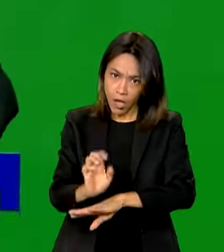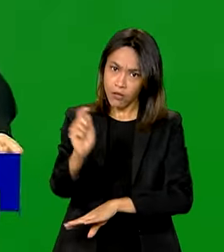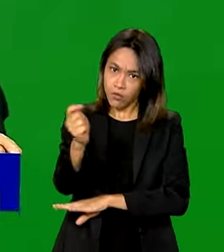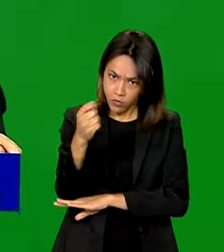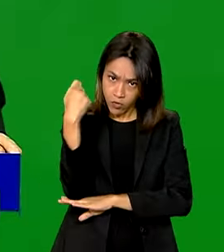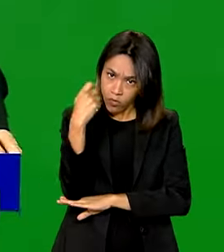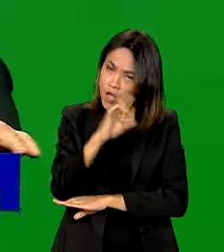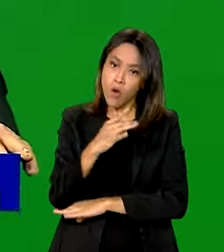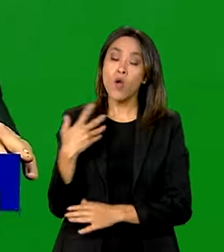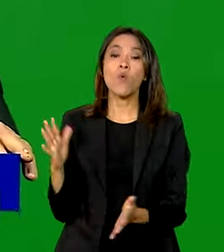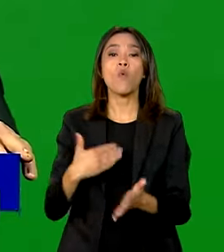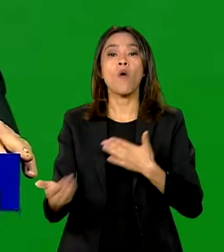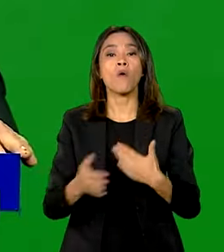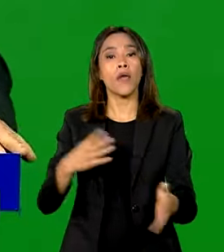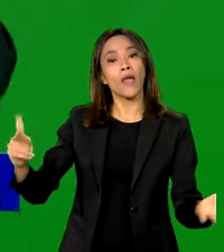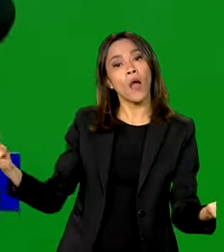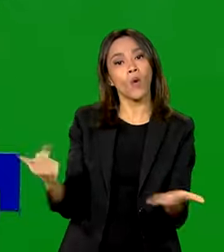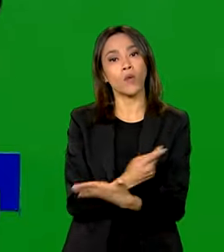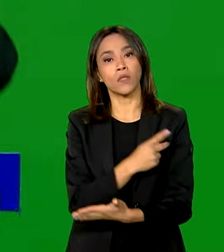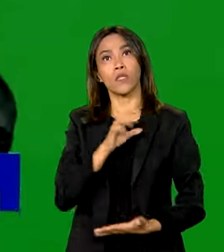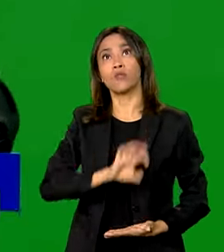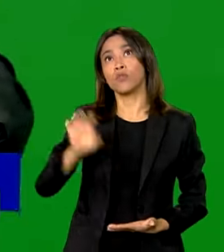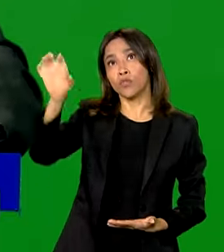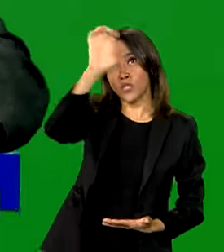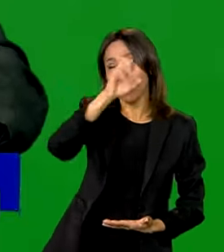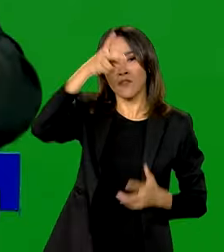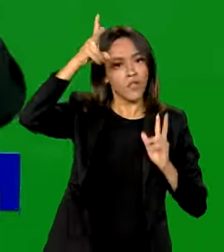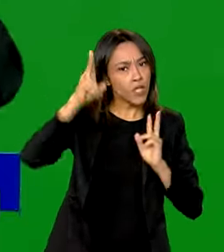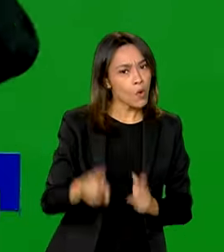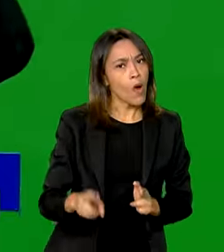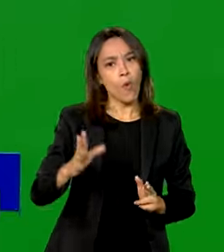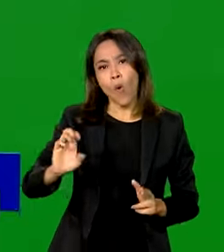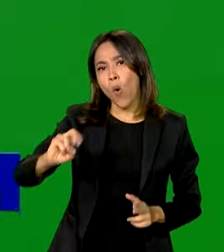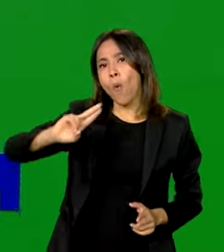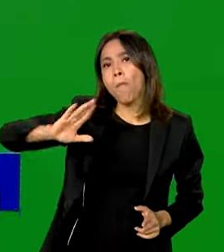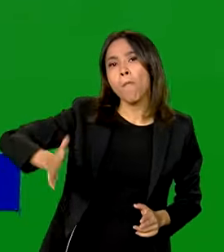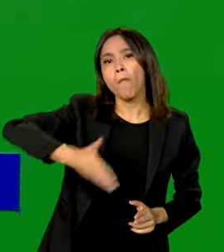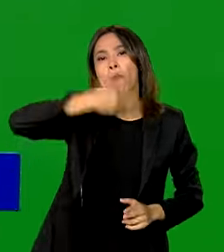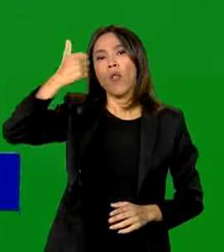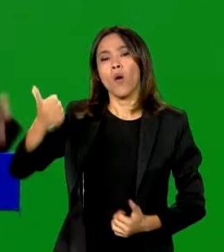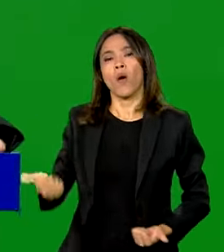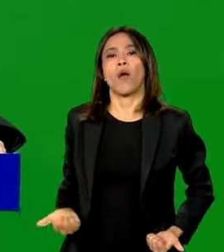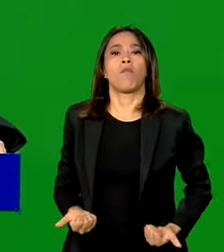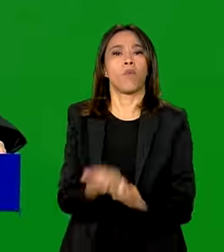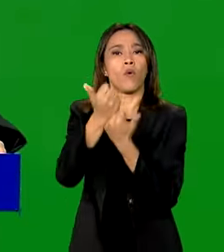algum estado, nós estamos obrigados a fazer igual ou melhor do que nós fizemos no Rio Grande do Sul.